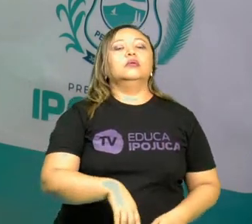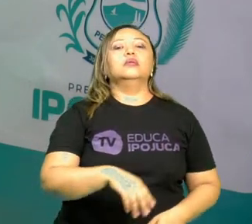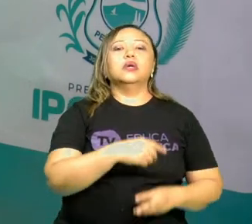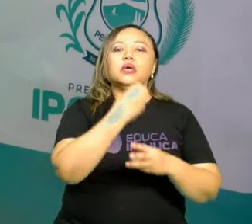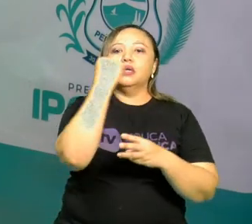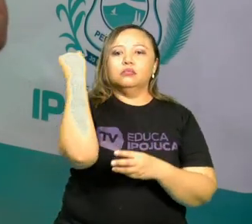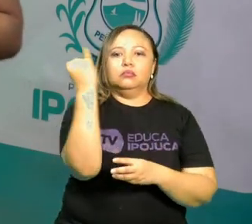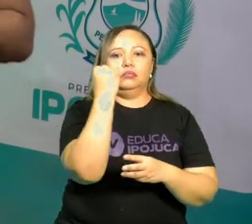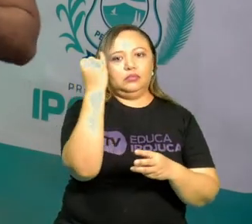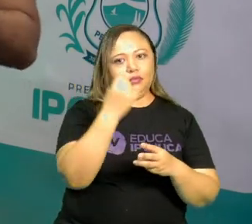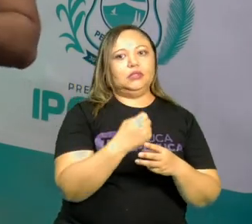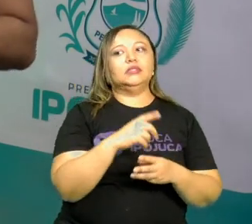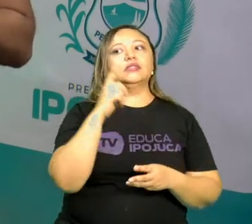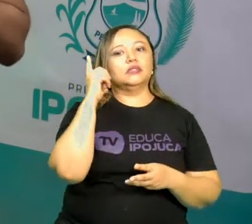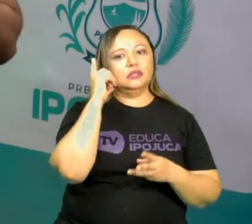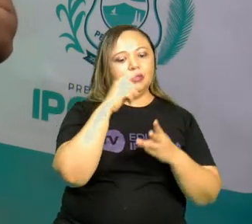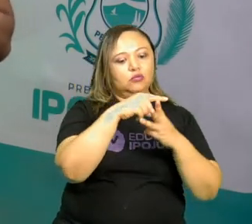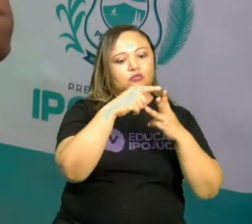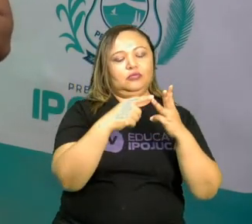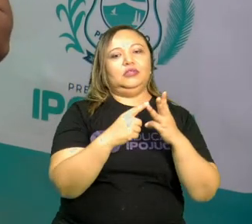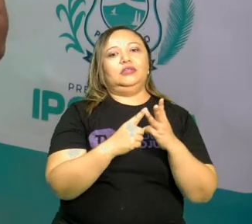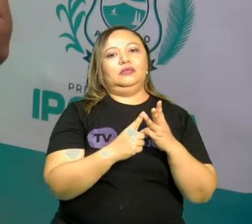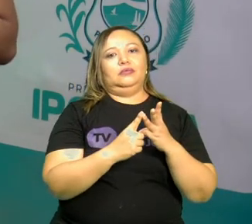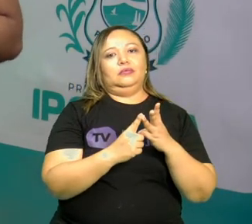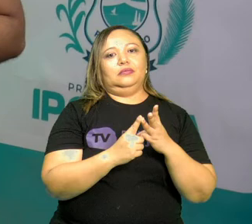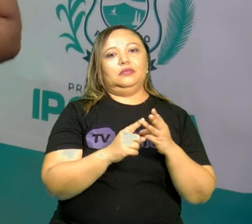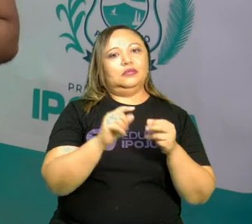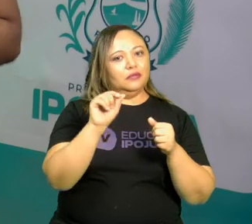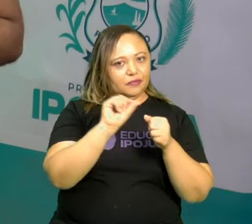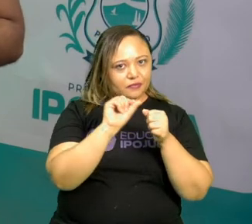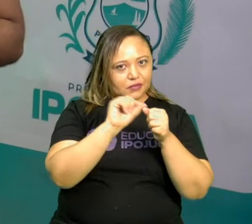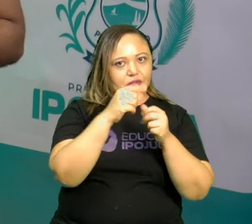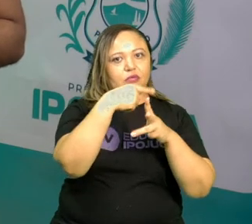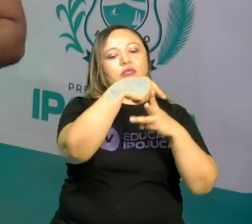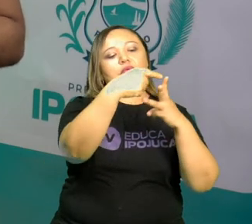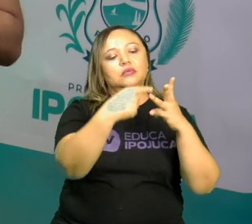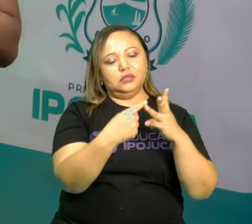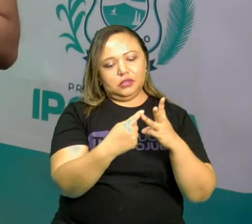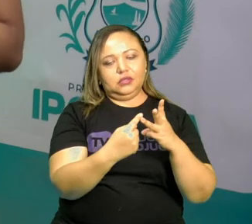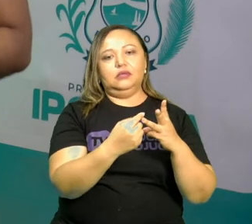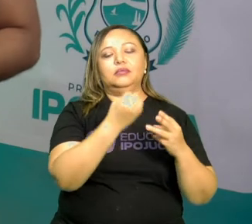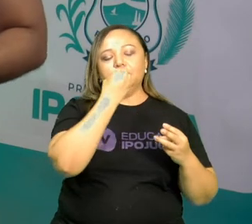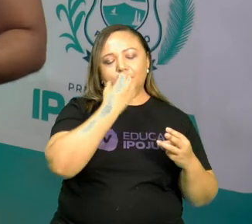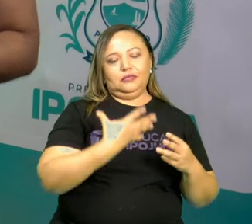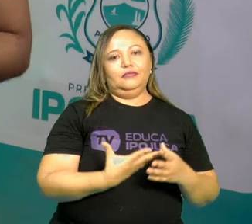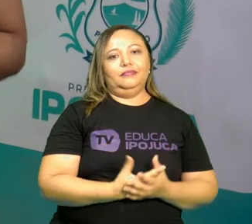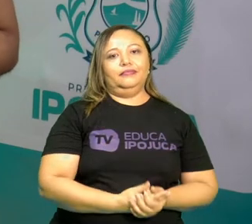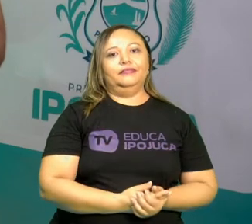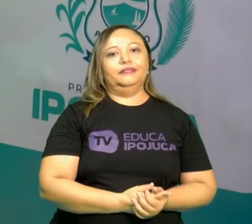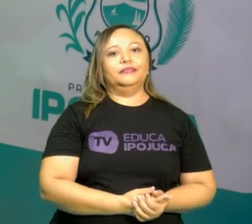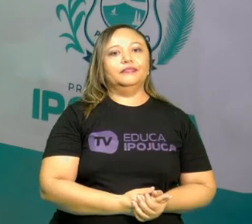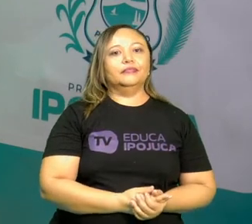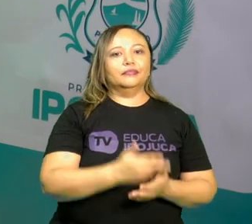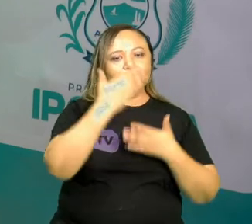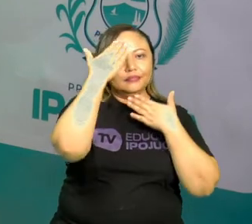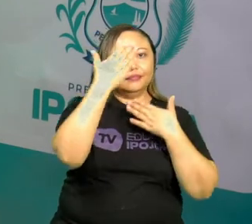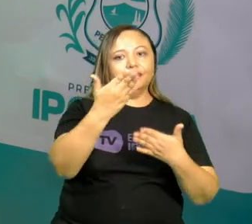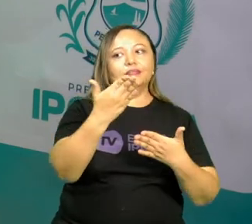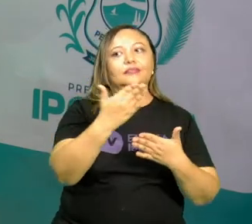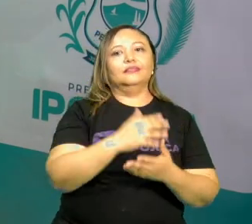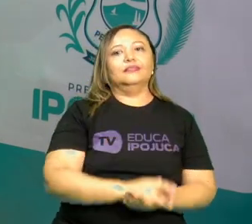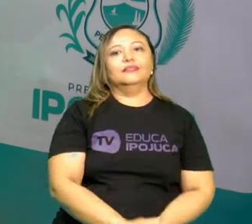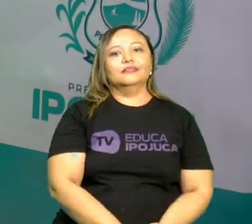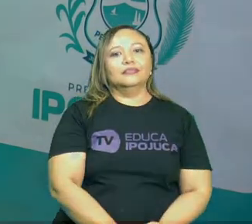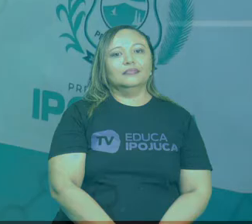importantíssimo. a gente saber o formato como é esses órgãos. Agradeço a presença de vocês e até a